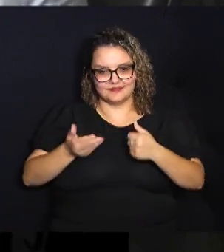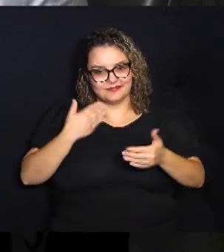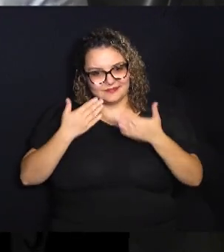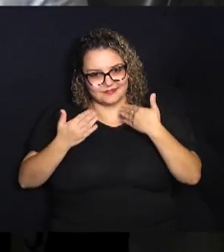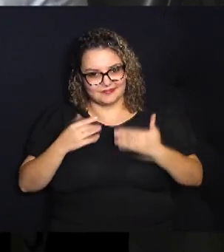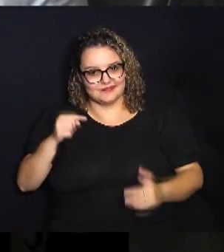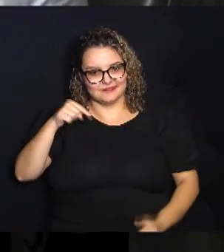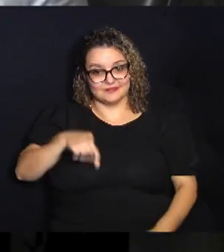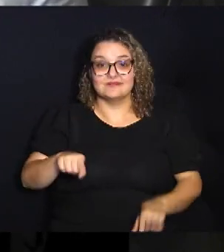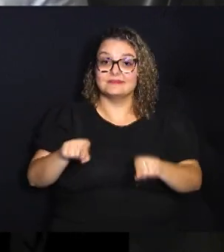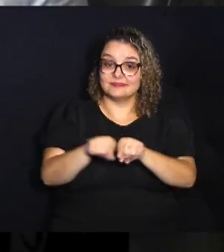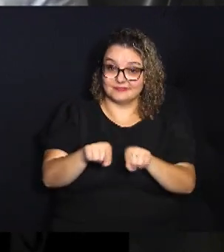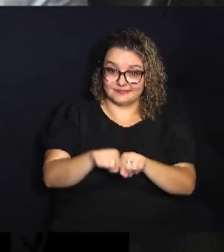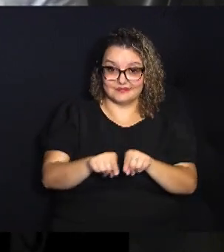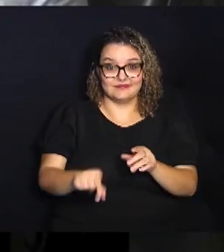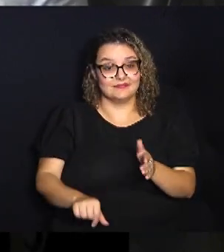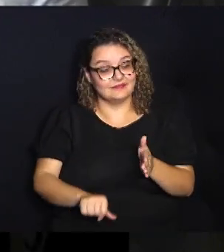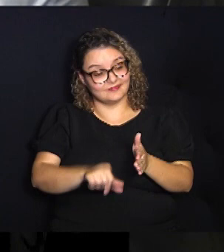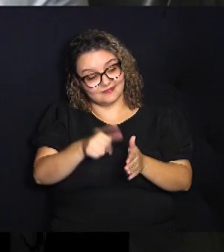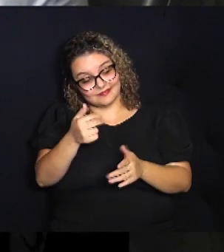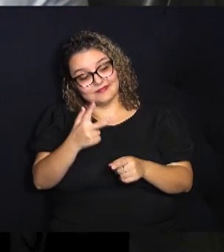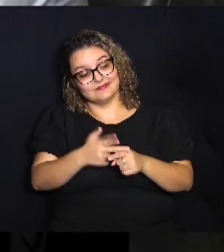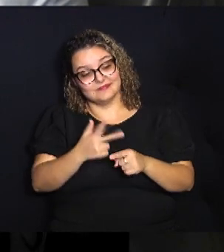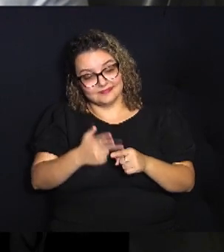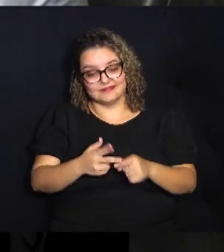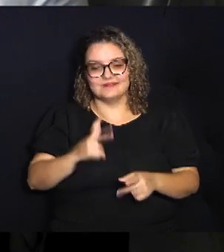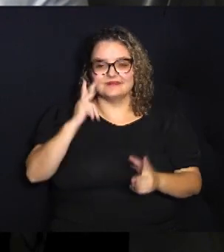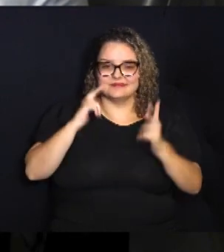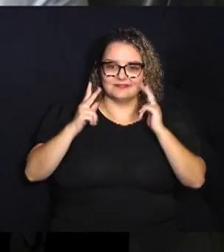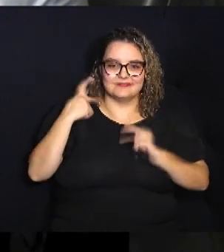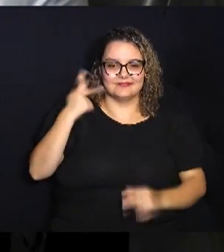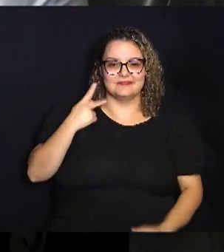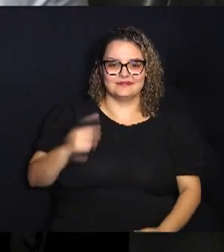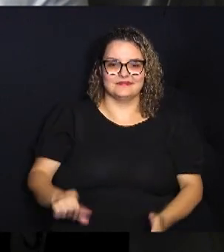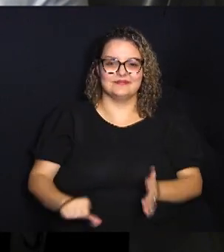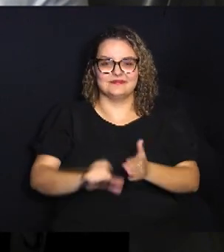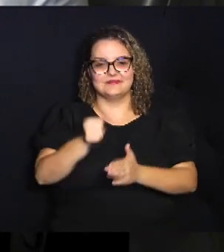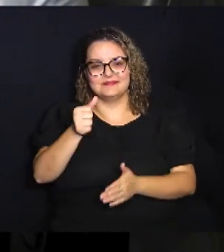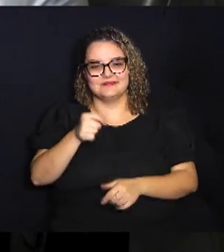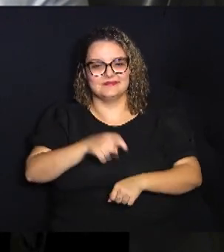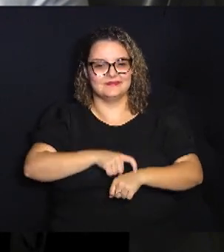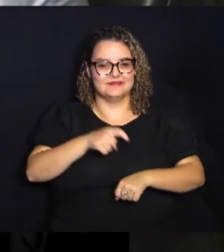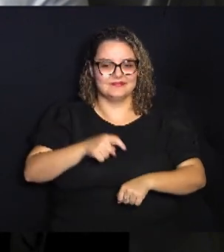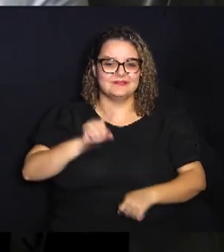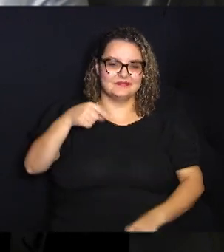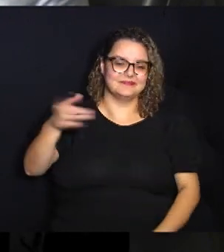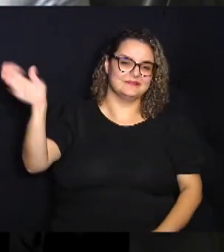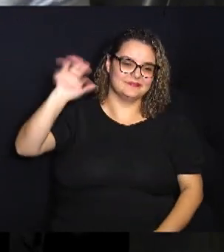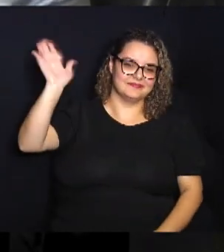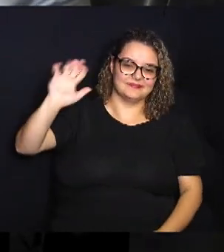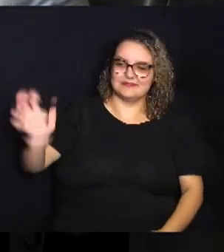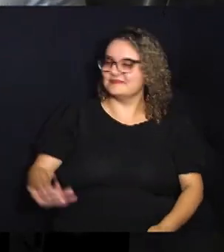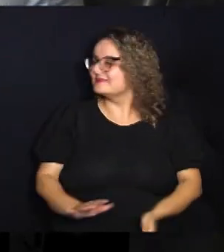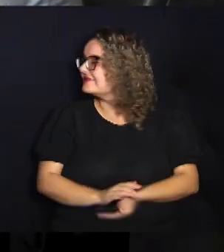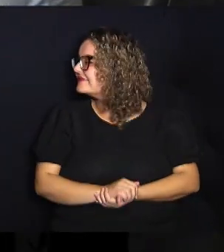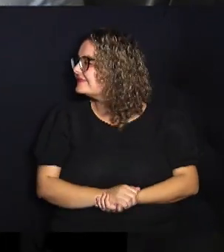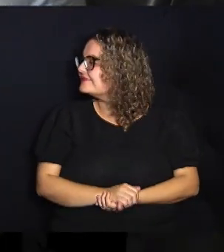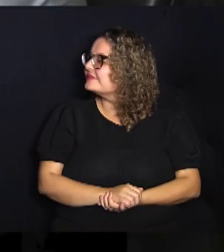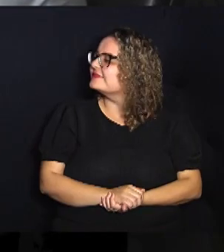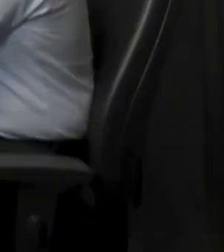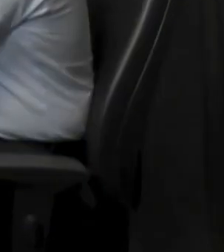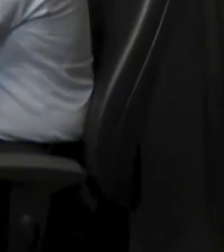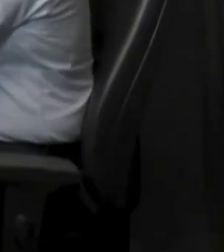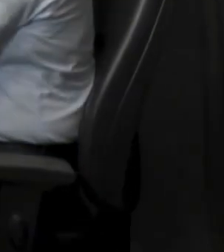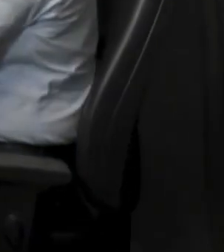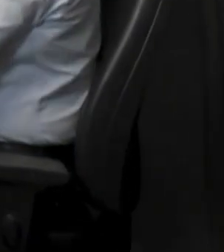bate-papos aqui, inclusive a participação do vereador Edivaldo Cabelo na nossa primeira temporada. Até a próxima.